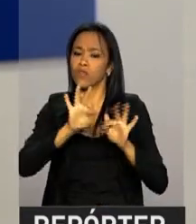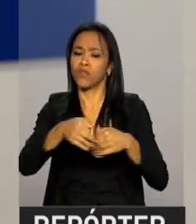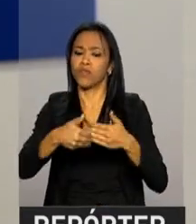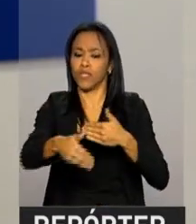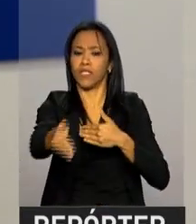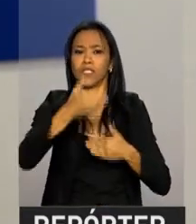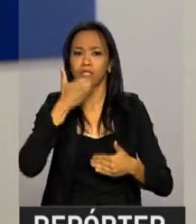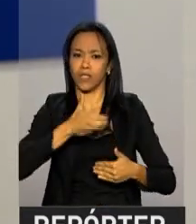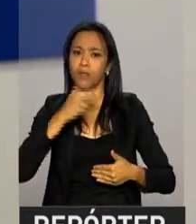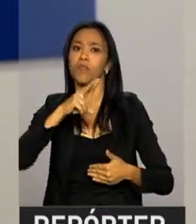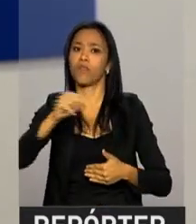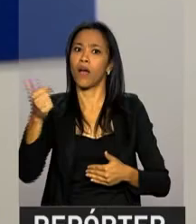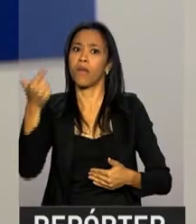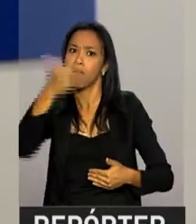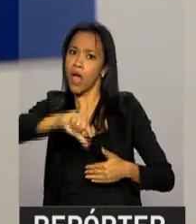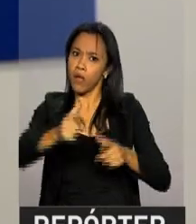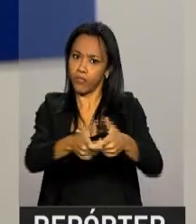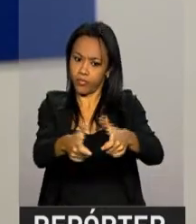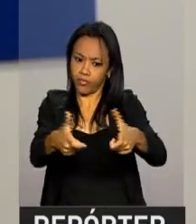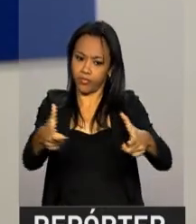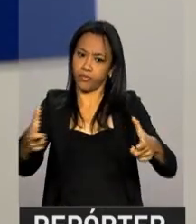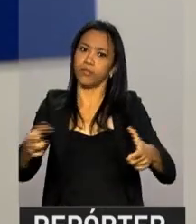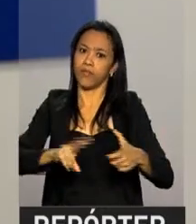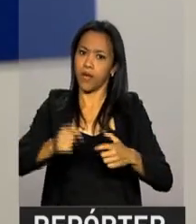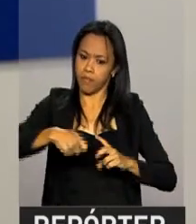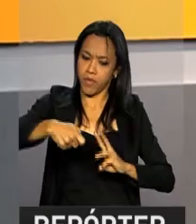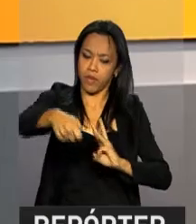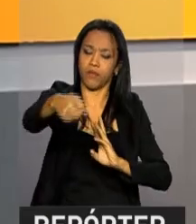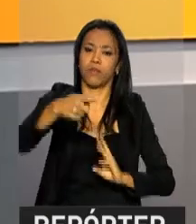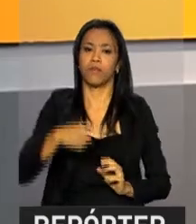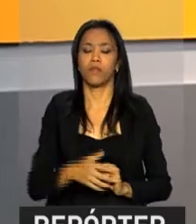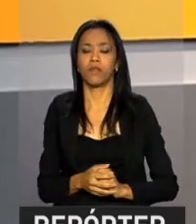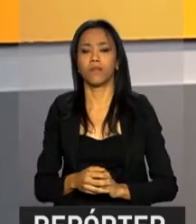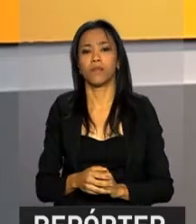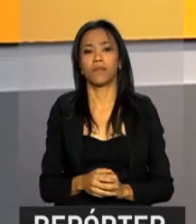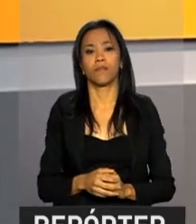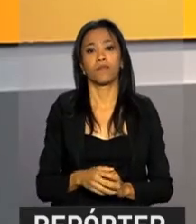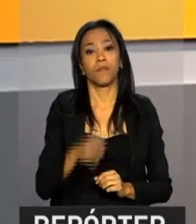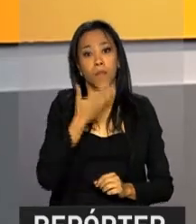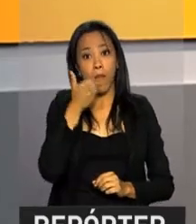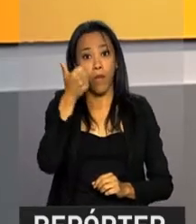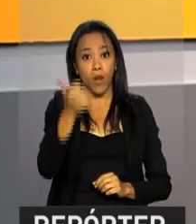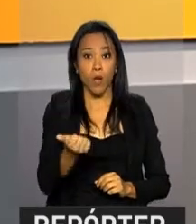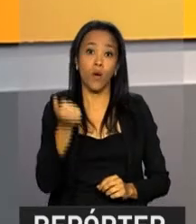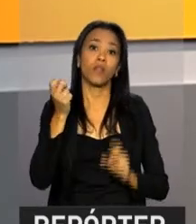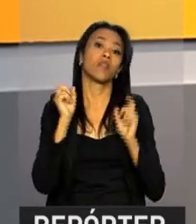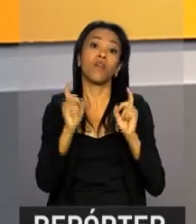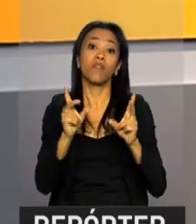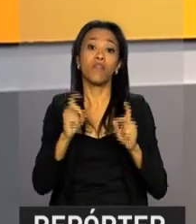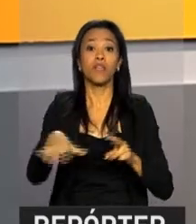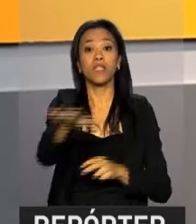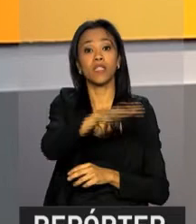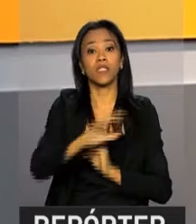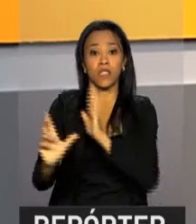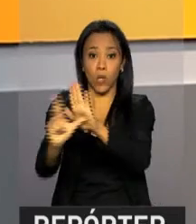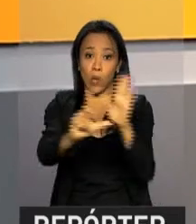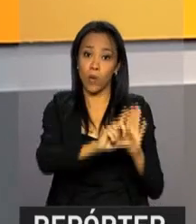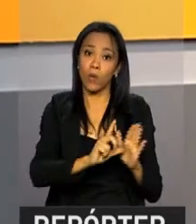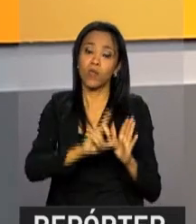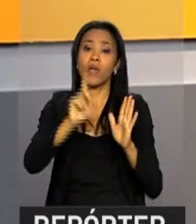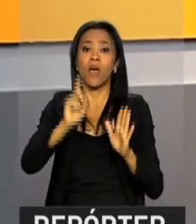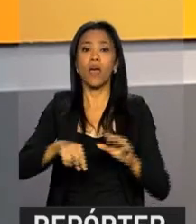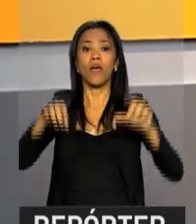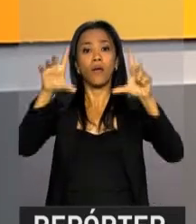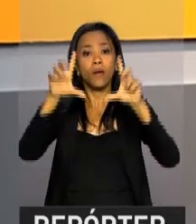vai acabar reagindo mais favoravelmente mas nós mesmos ea melhora nas vendas do varejo veio acompanhada da queda